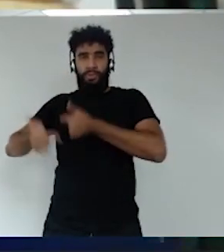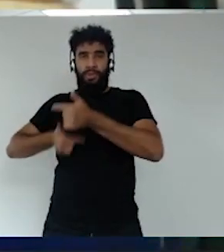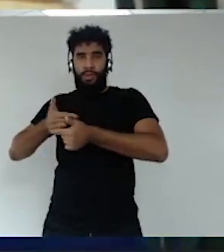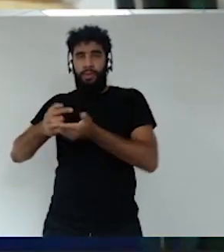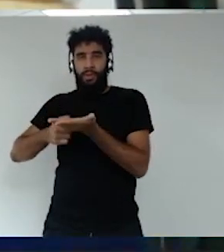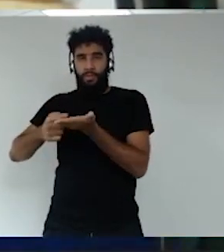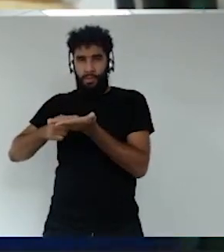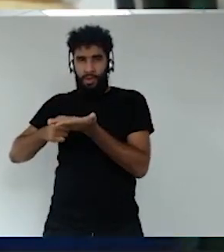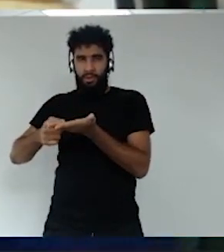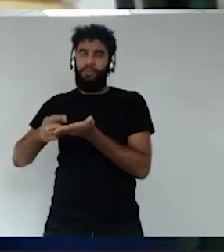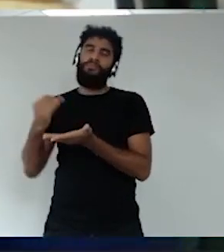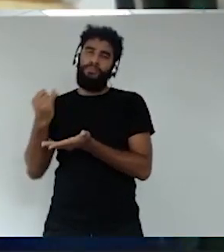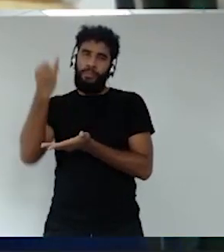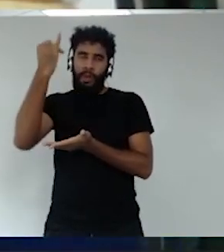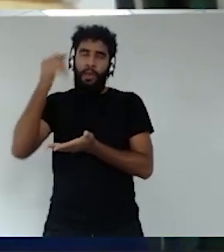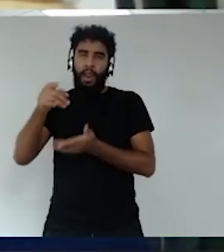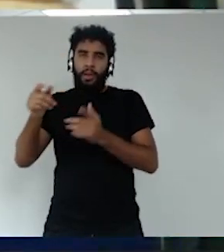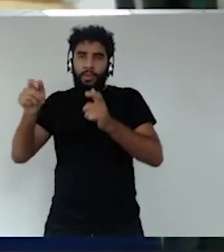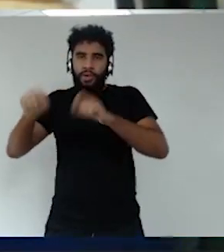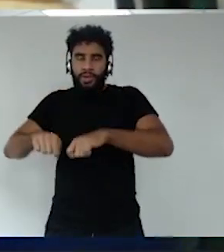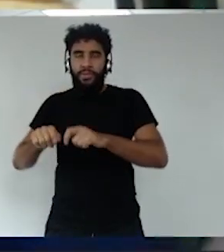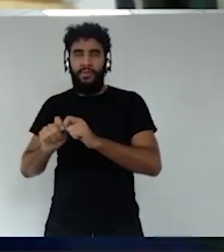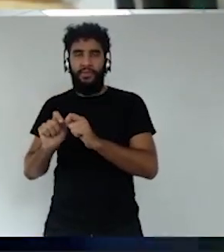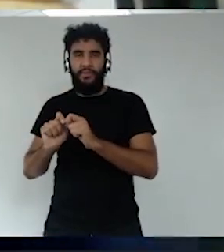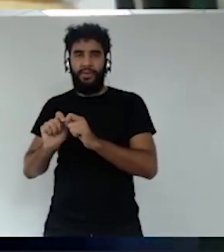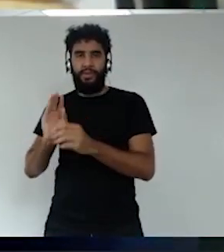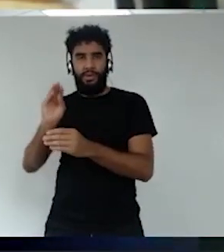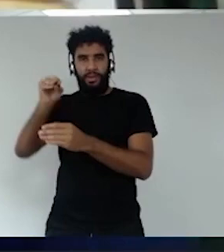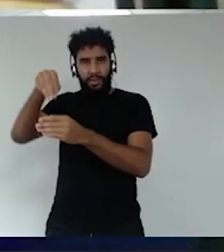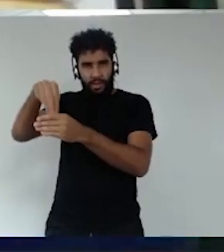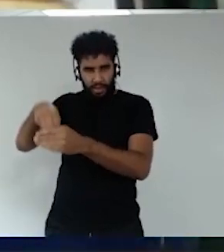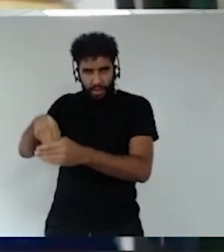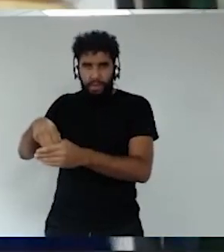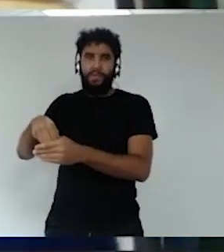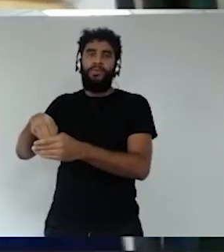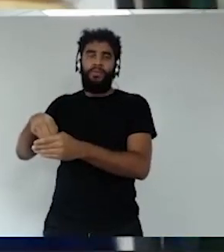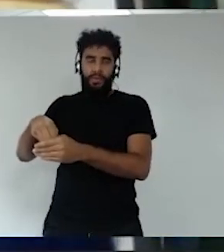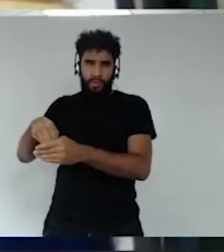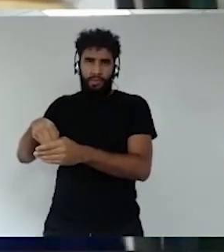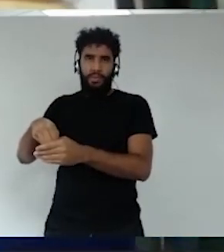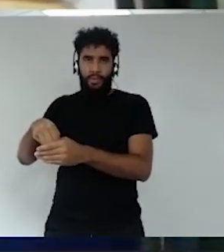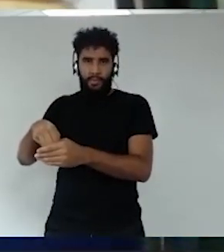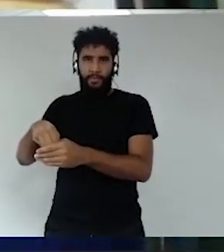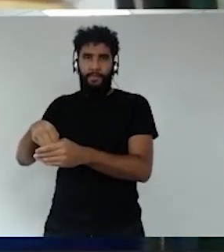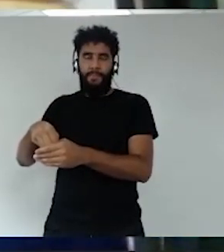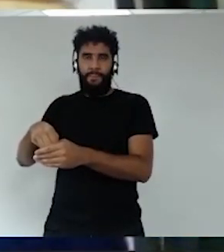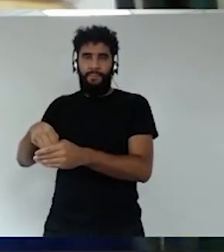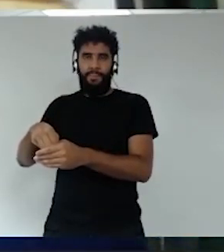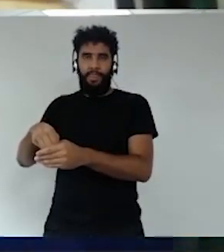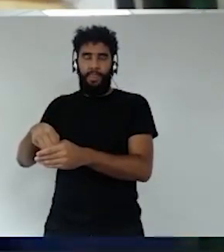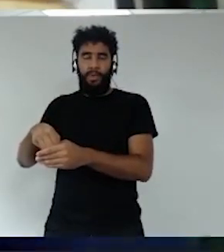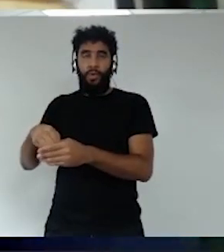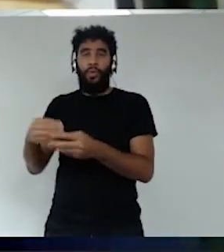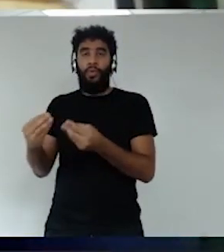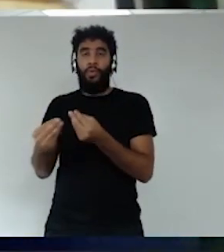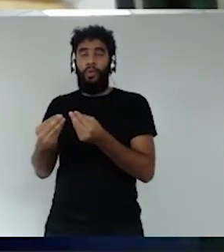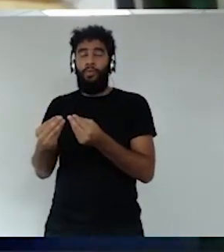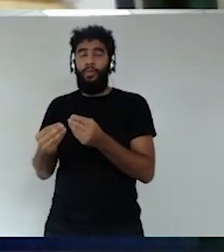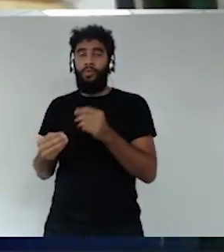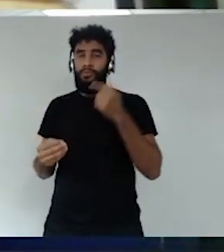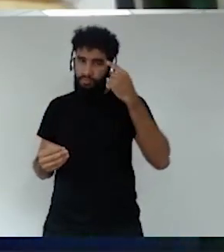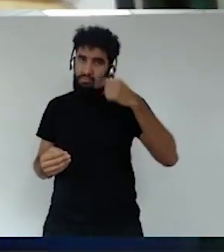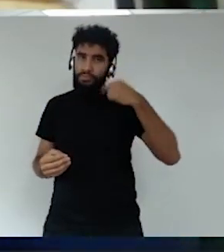como mediador pode ser realizado também ao lado da atividade de advogado, havendo